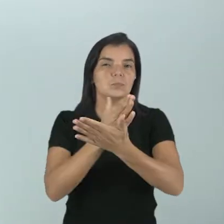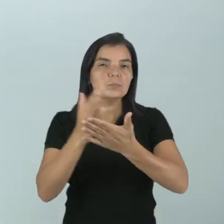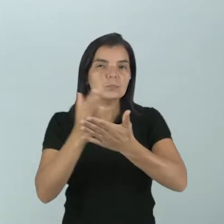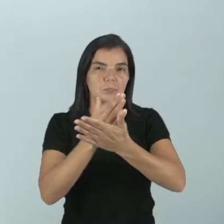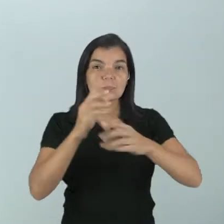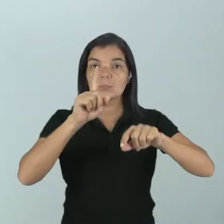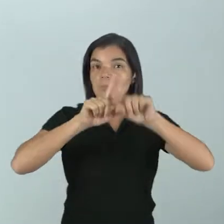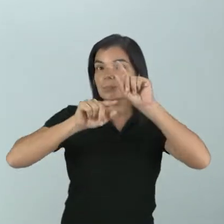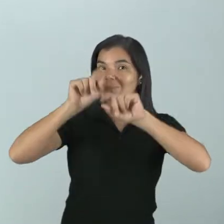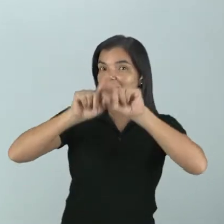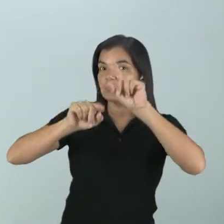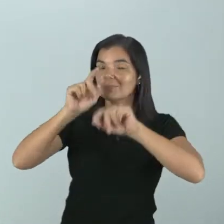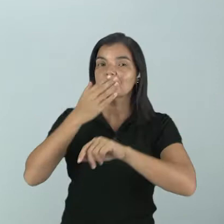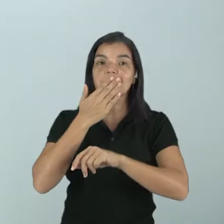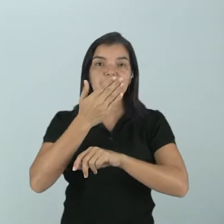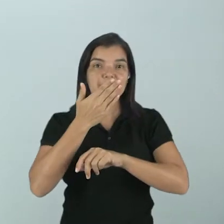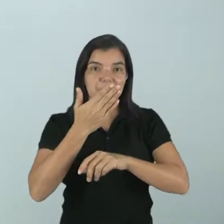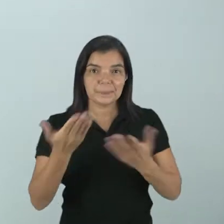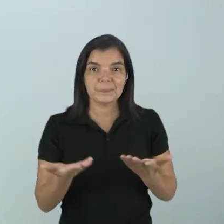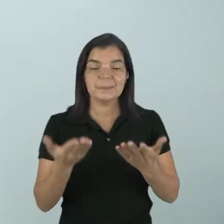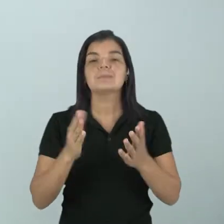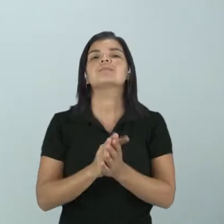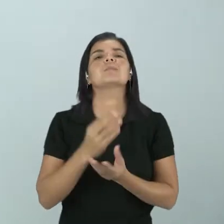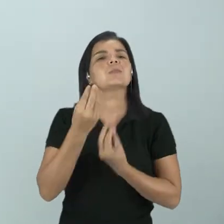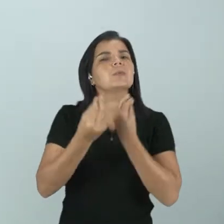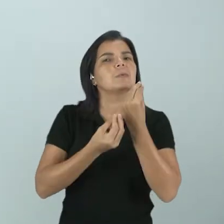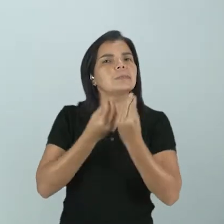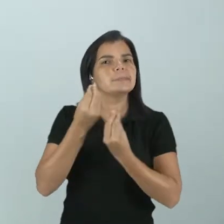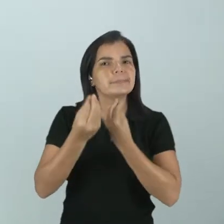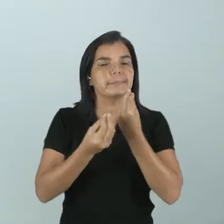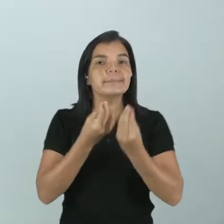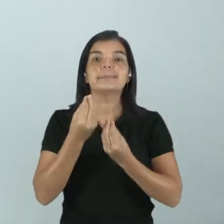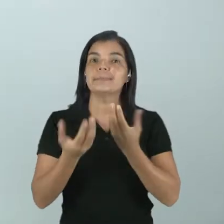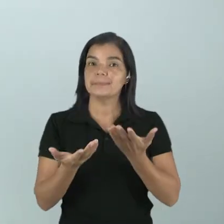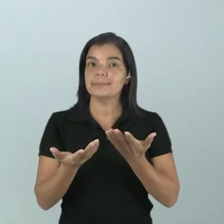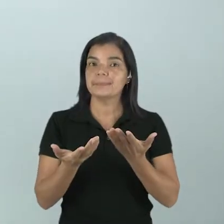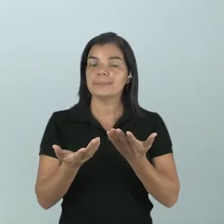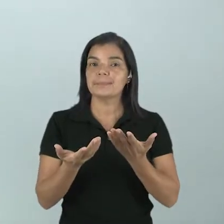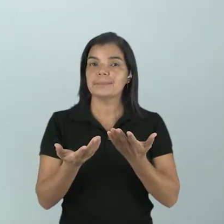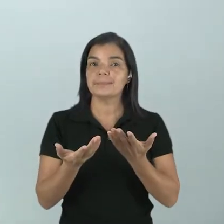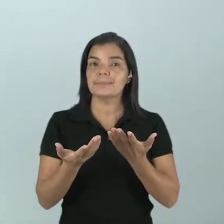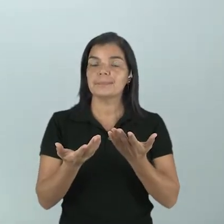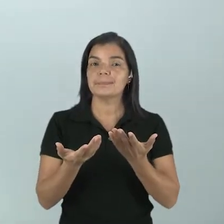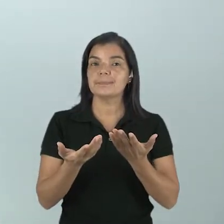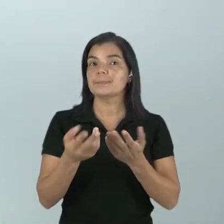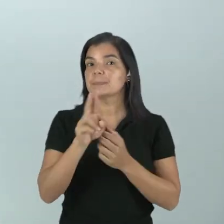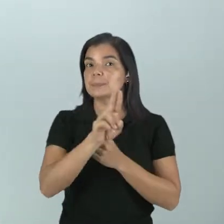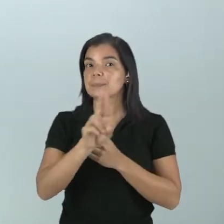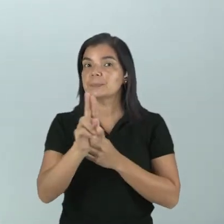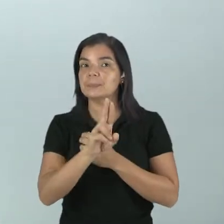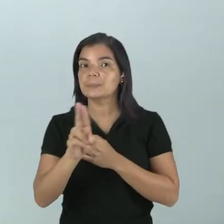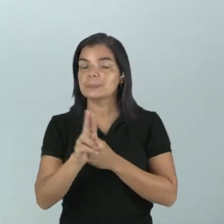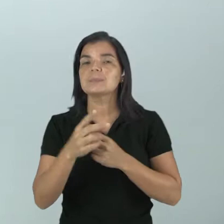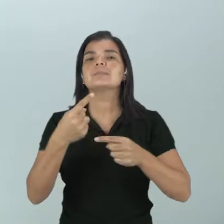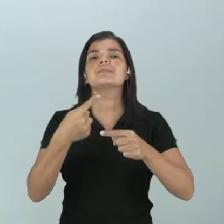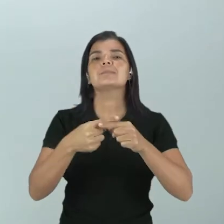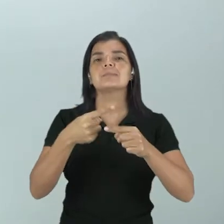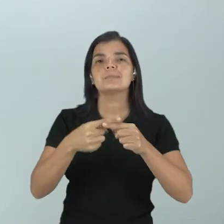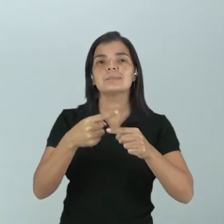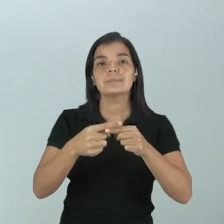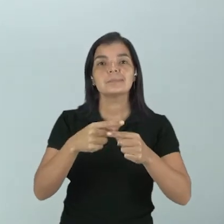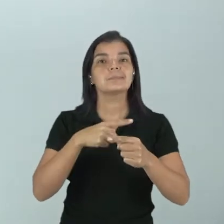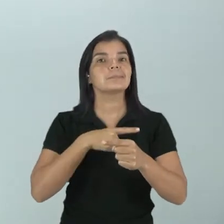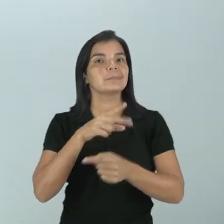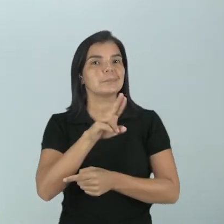algumas constelações, alguns tipos de constelações, como que elas eram nomeadas, por que que elas tinham